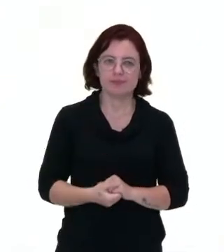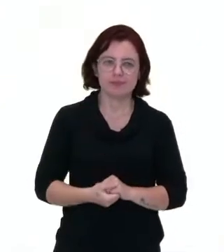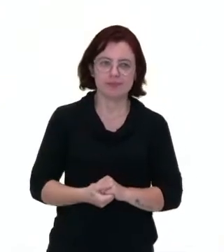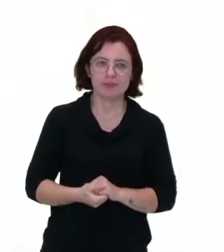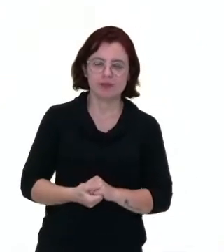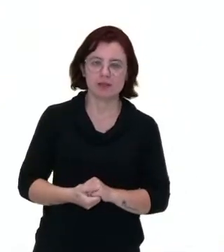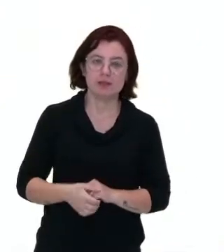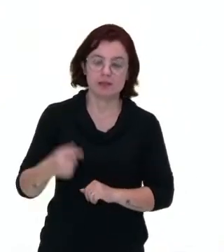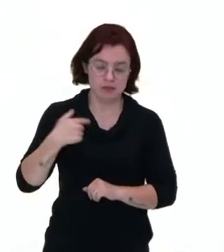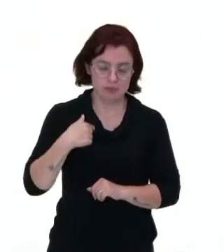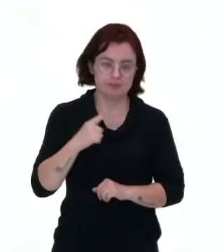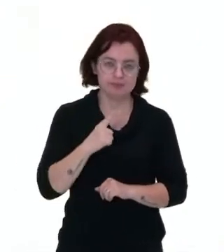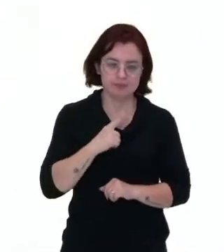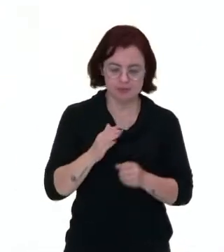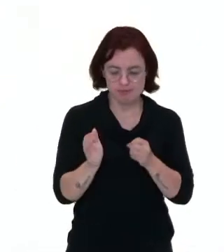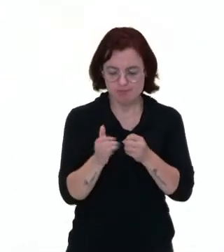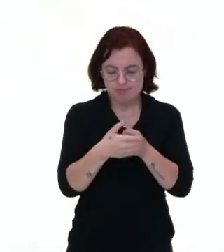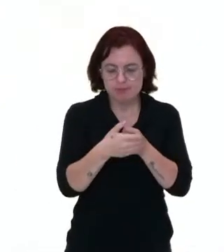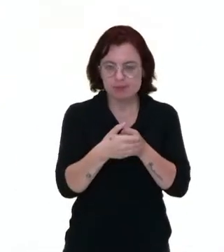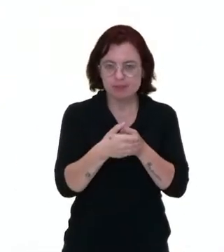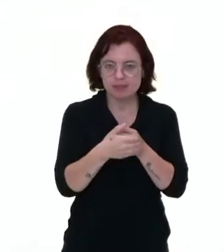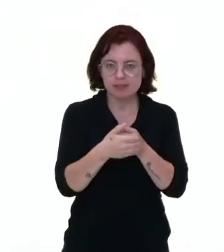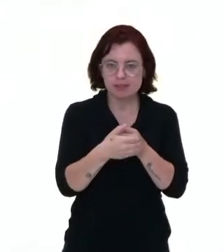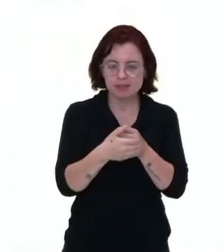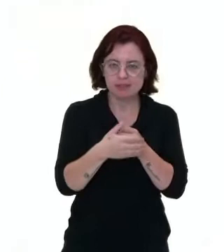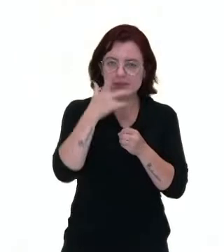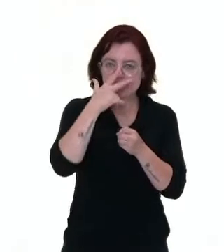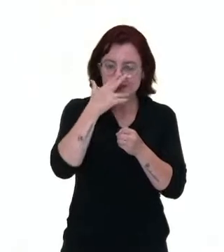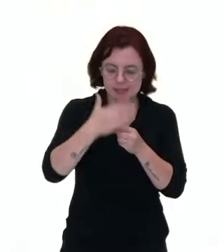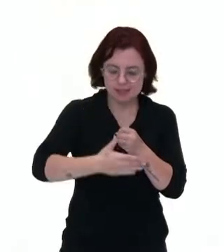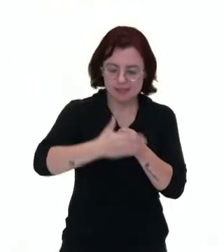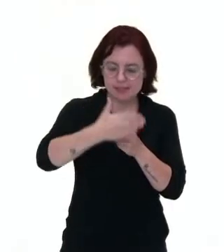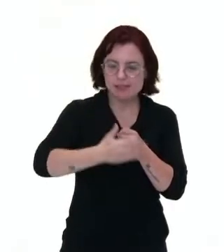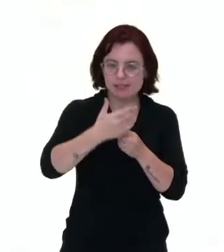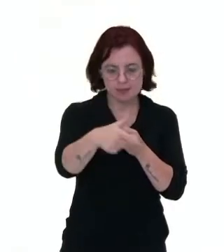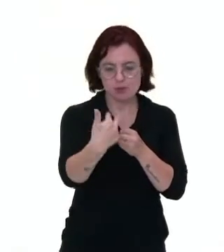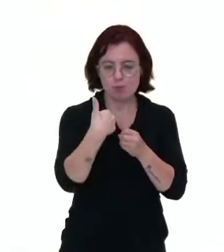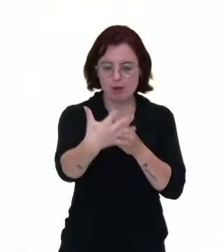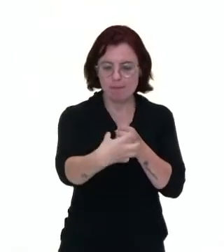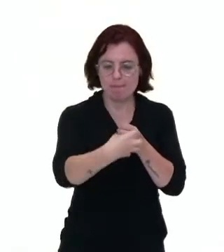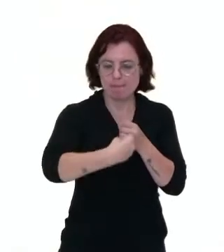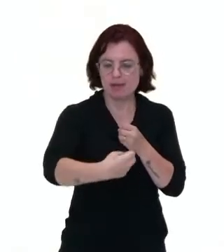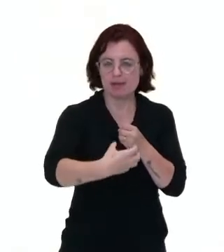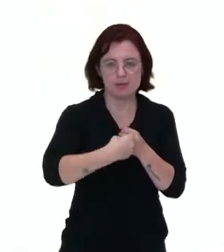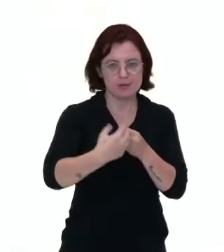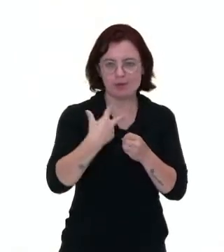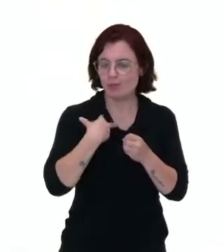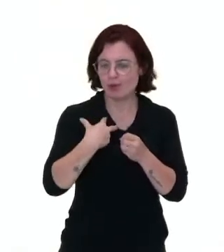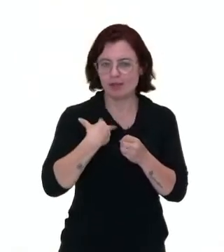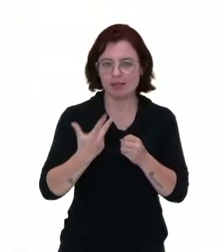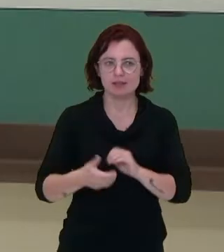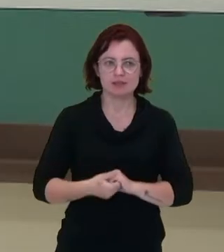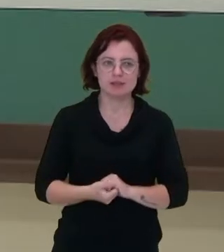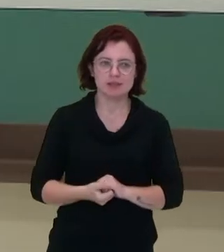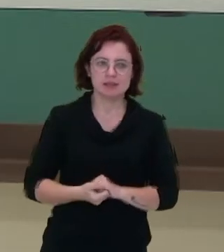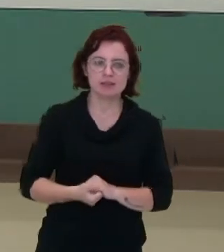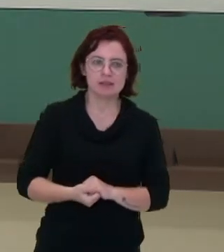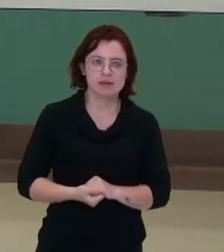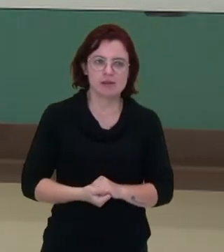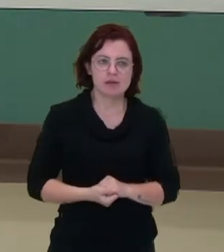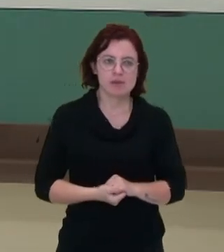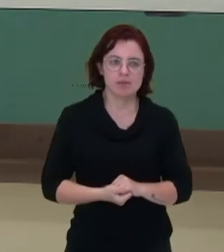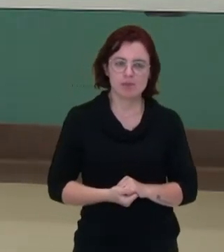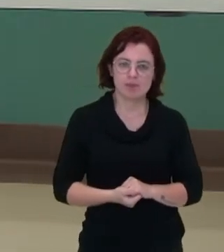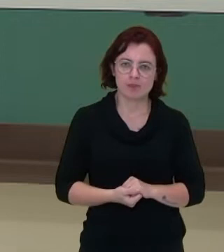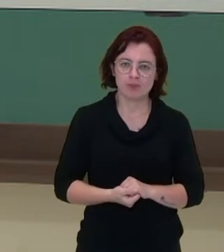eu estou cobrindo, eu estou criando uma barreira entre o rei e aquela peça, certo? Essa